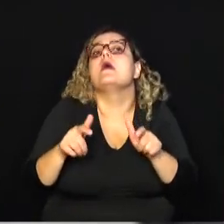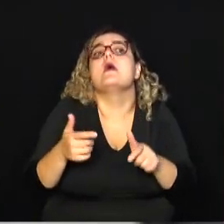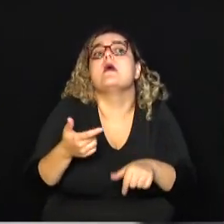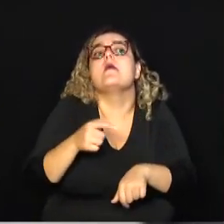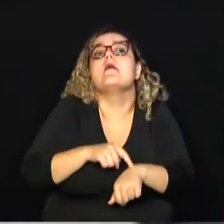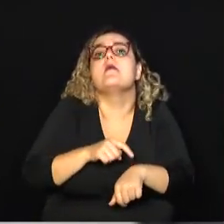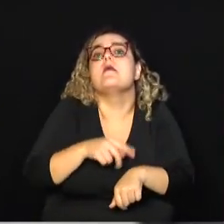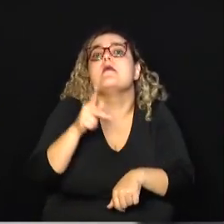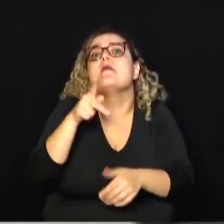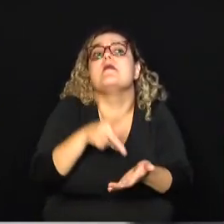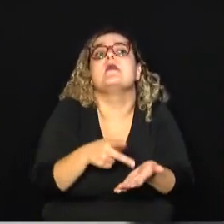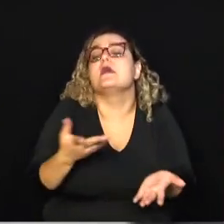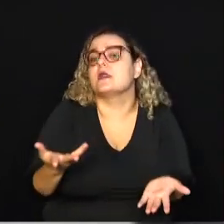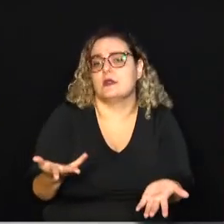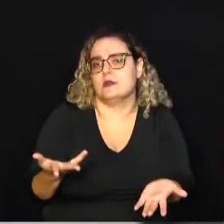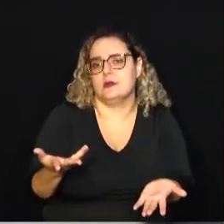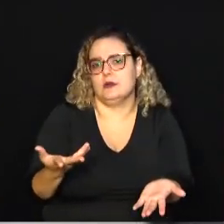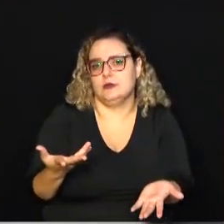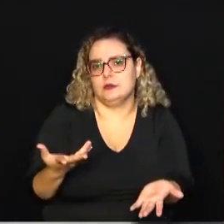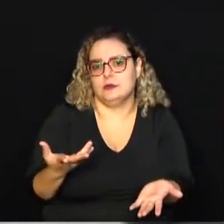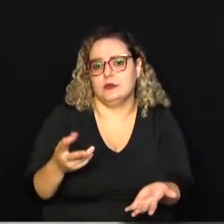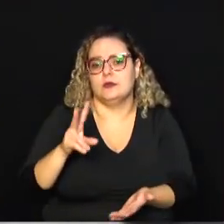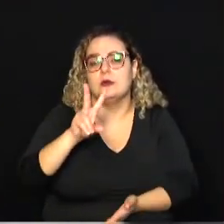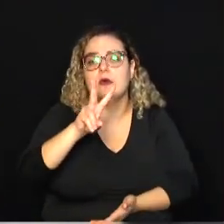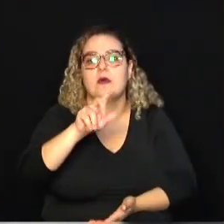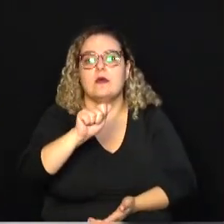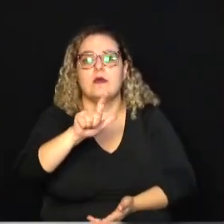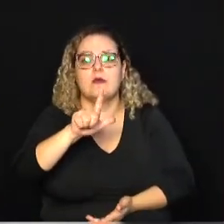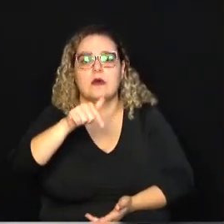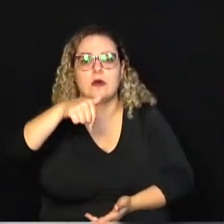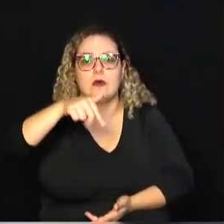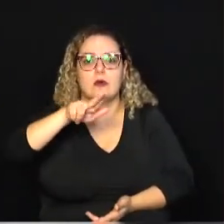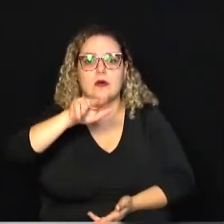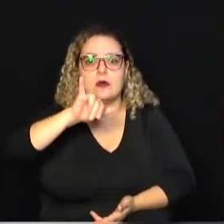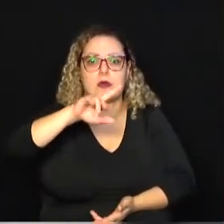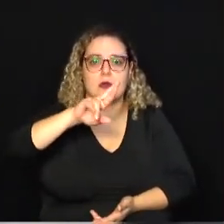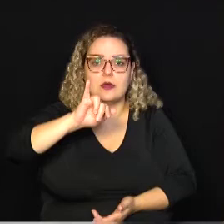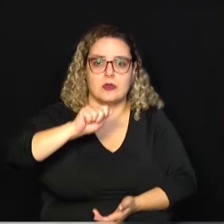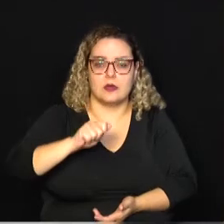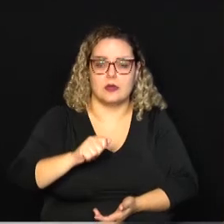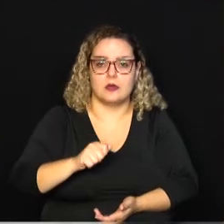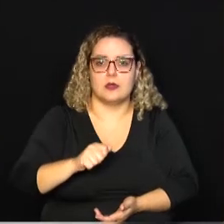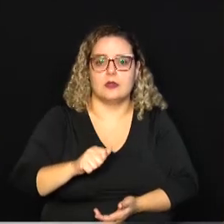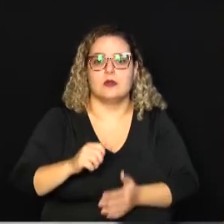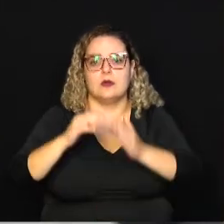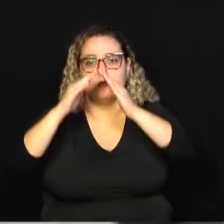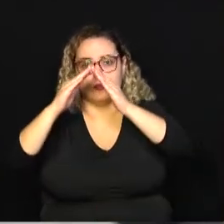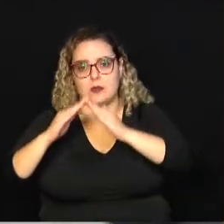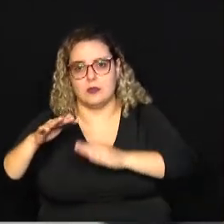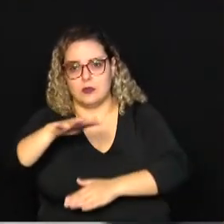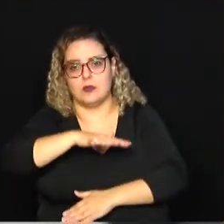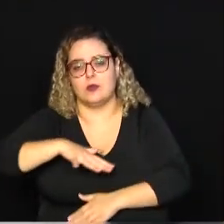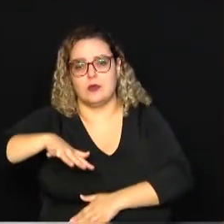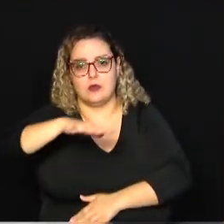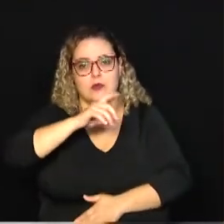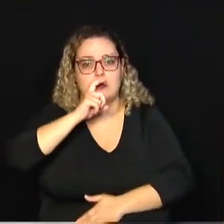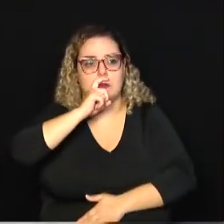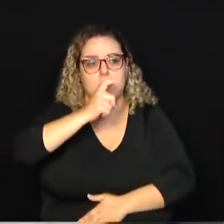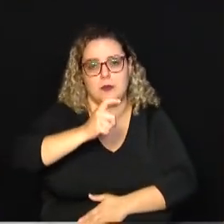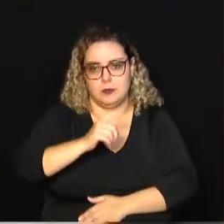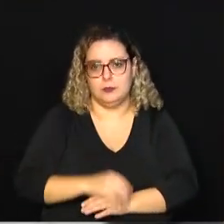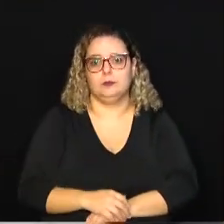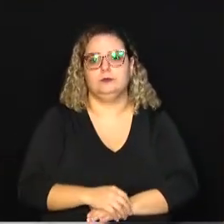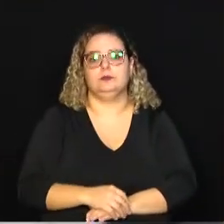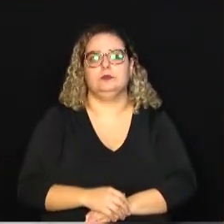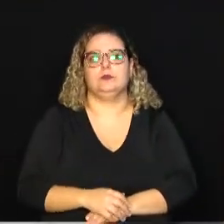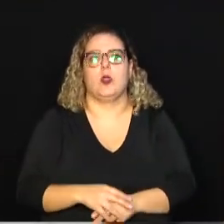tem a pergunta da Valquíria. Eu sou moradora, a Valquíria dos Santos fala o seguinte: sou moradora da região do Ouro Verde. Vejo